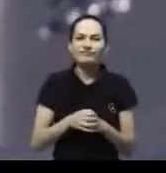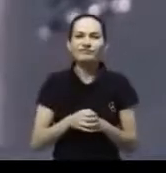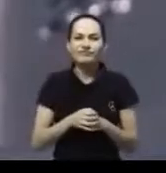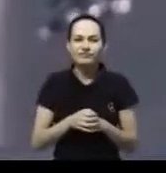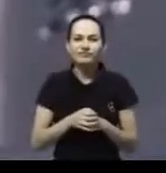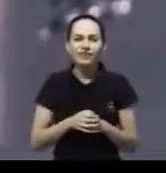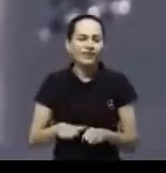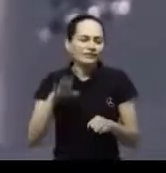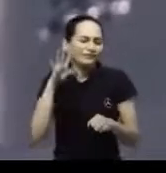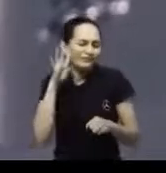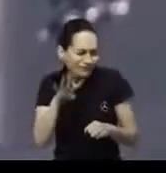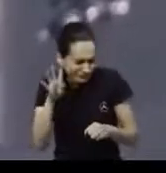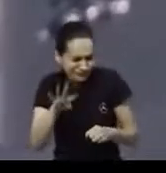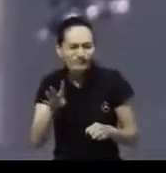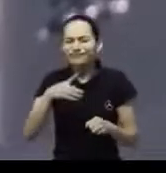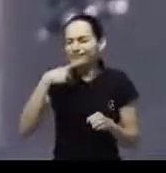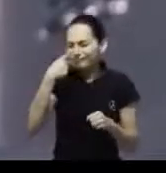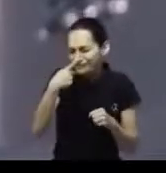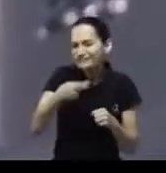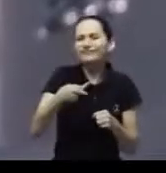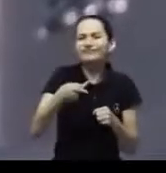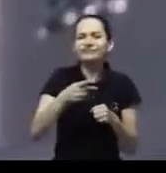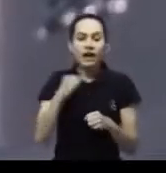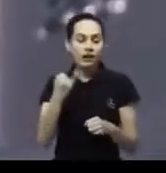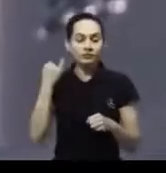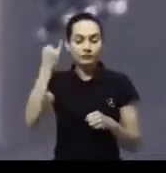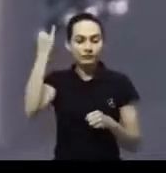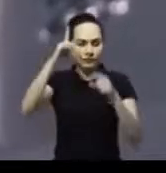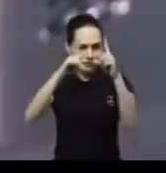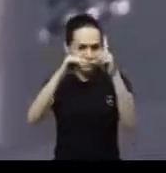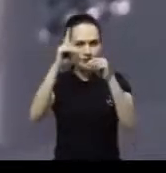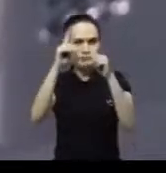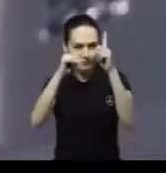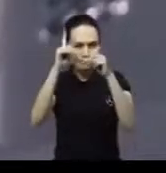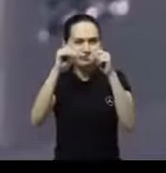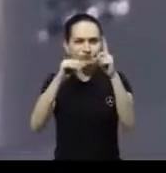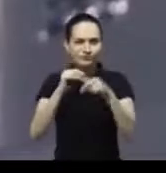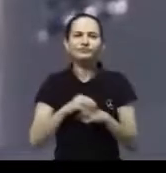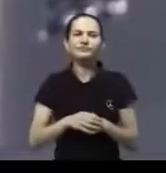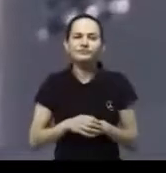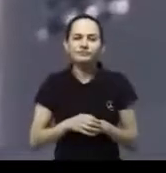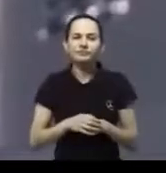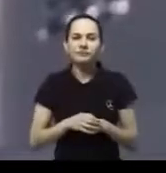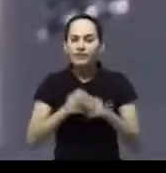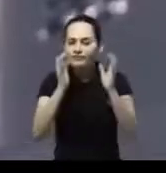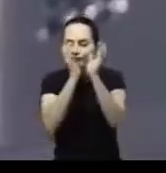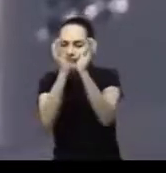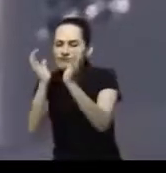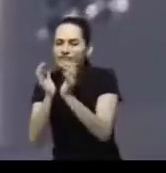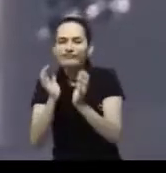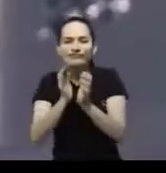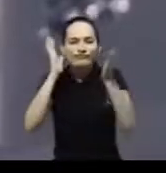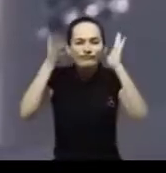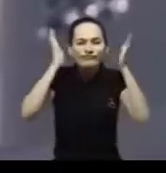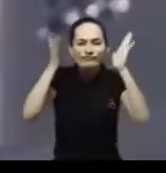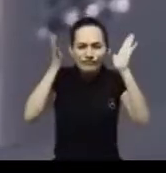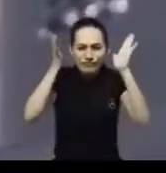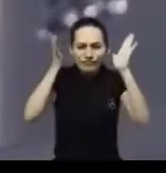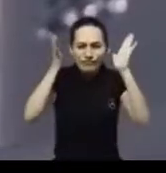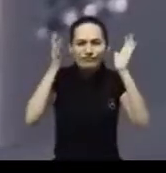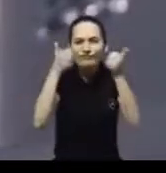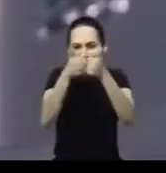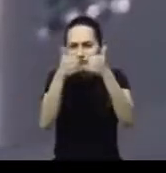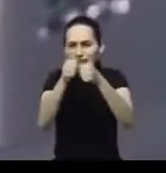como é gratificante falar da relevância da mercedes-benz para o segmento de caminhões e ônibus